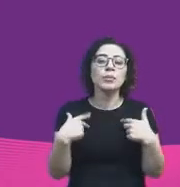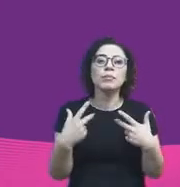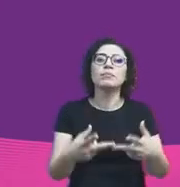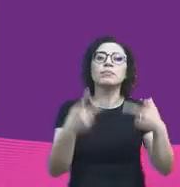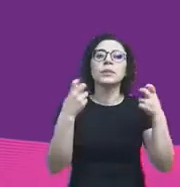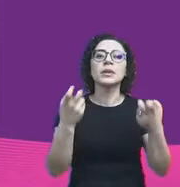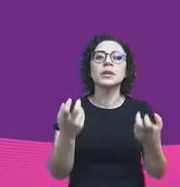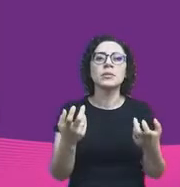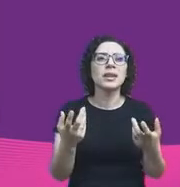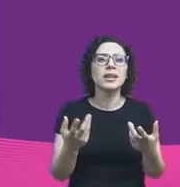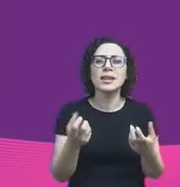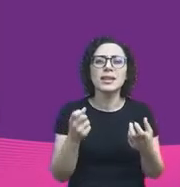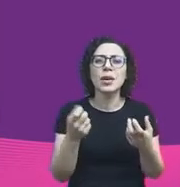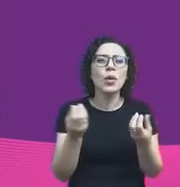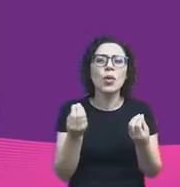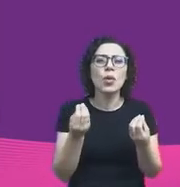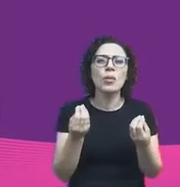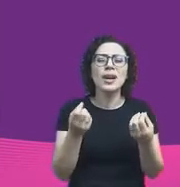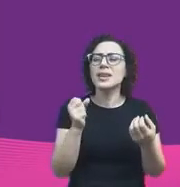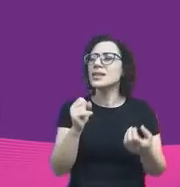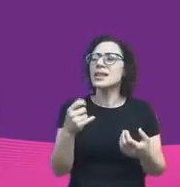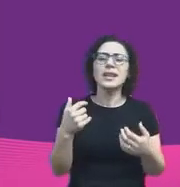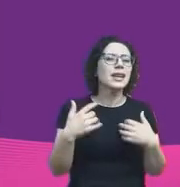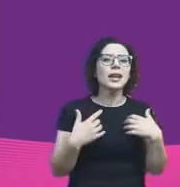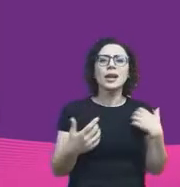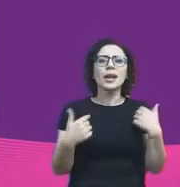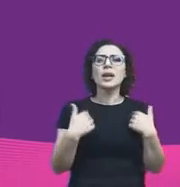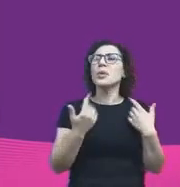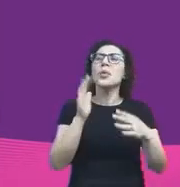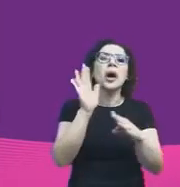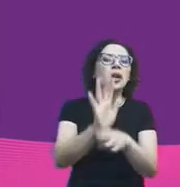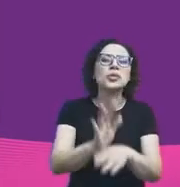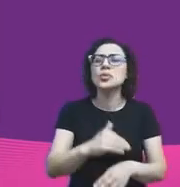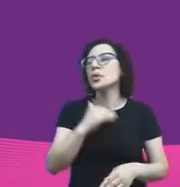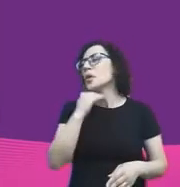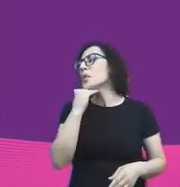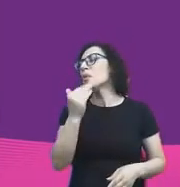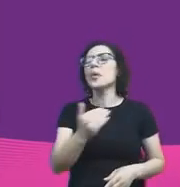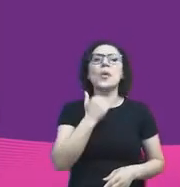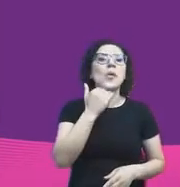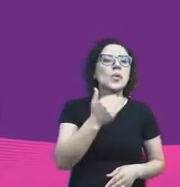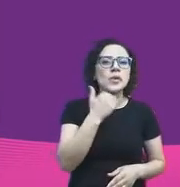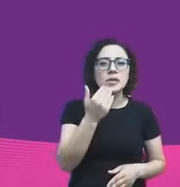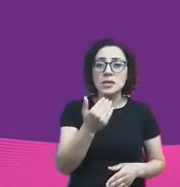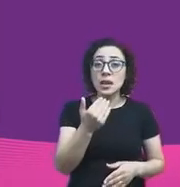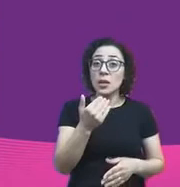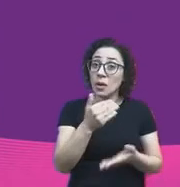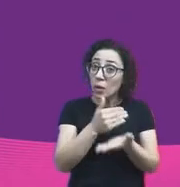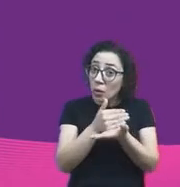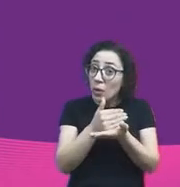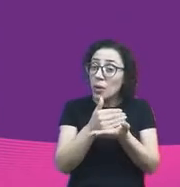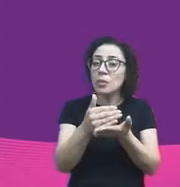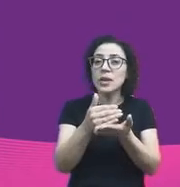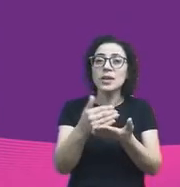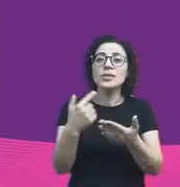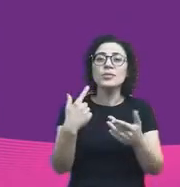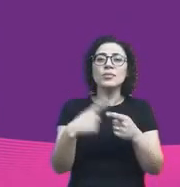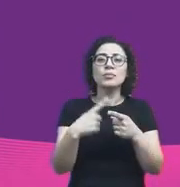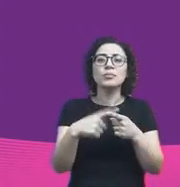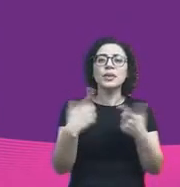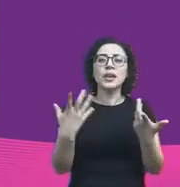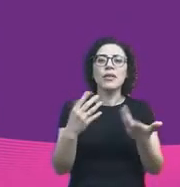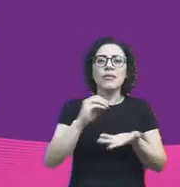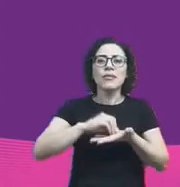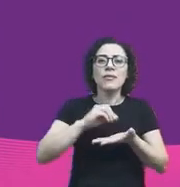eles não fazem parte daquele sistema, isso é a base do burnout, e a despersonalização, que é a ausência de